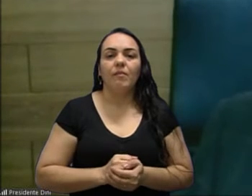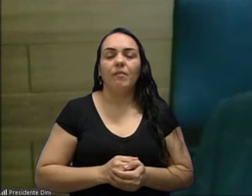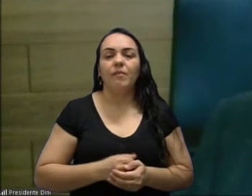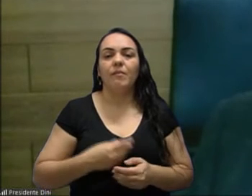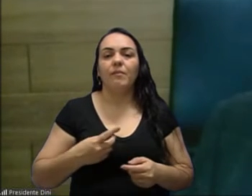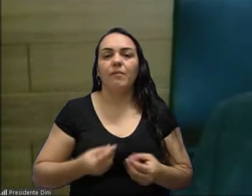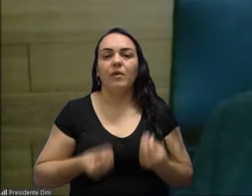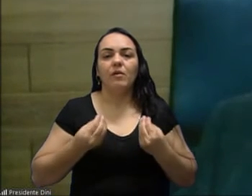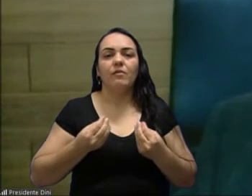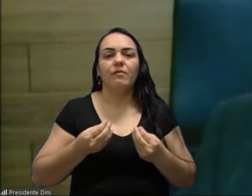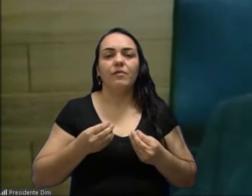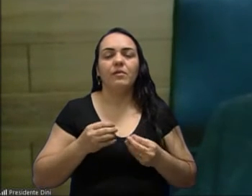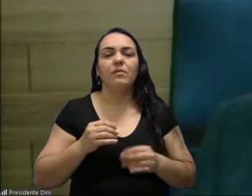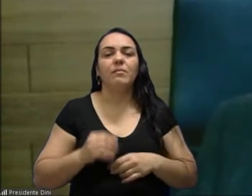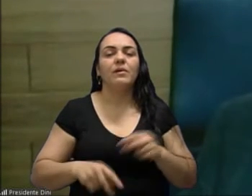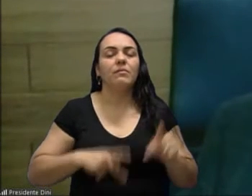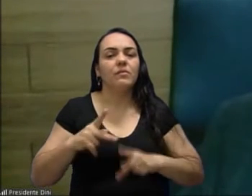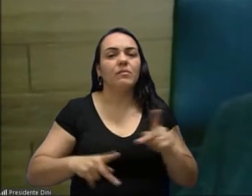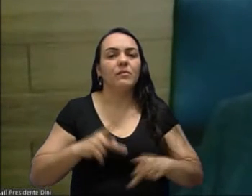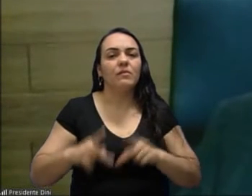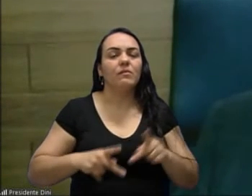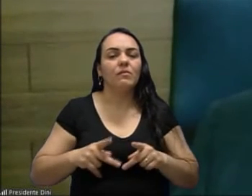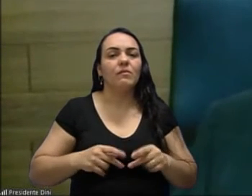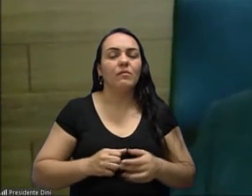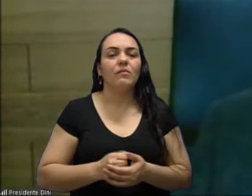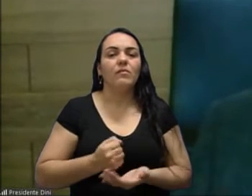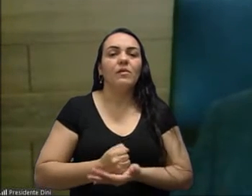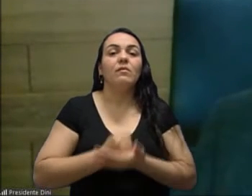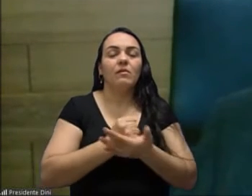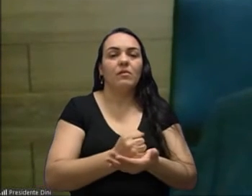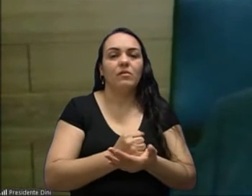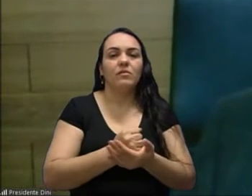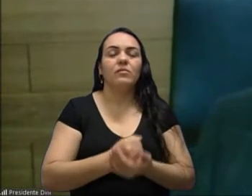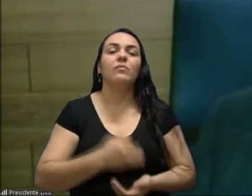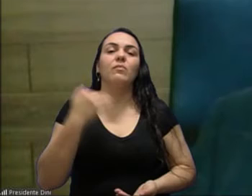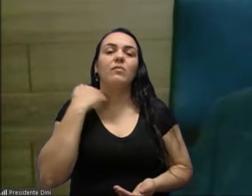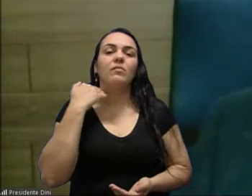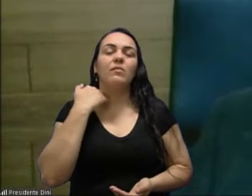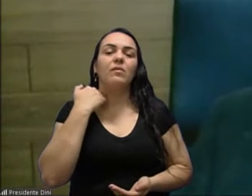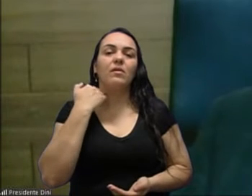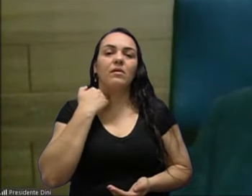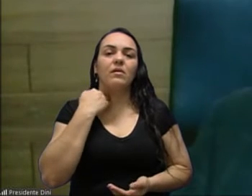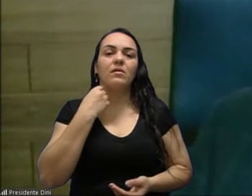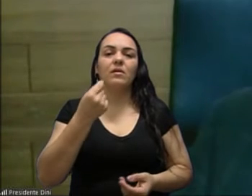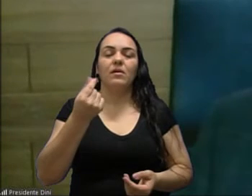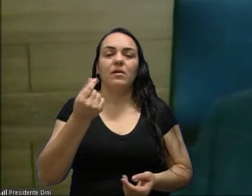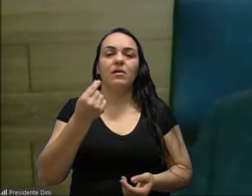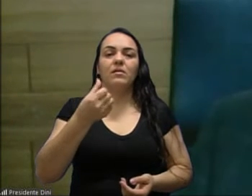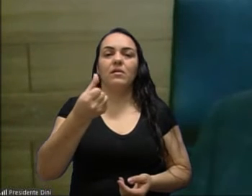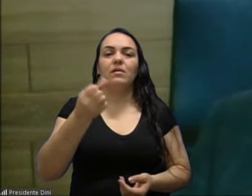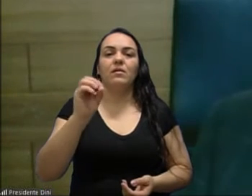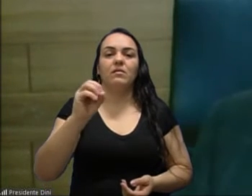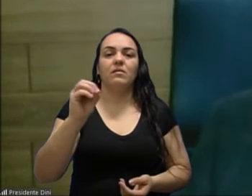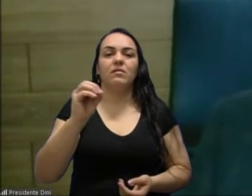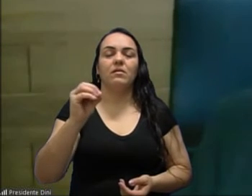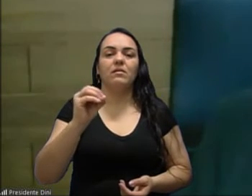intervindo a favor da população na questão de auxílio emergencial junto à Caixa Econômica Federal